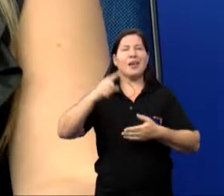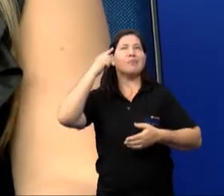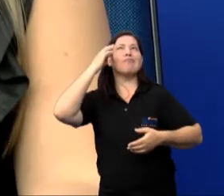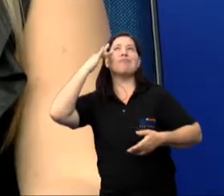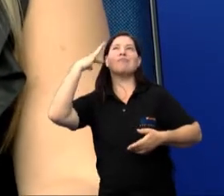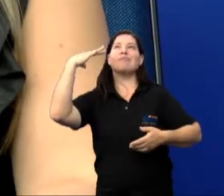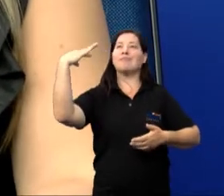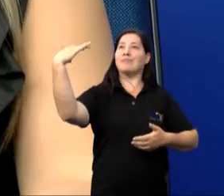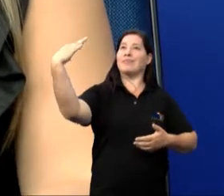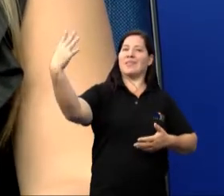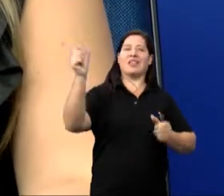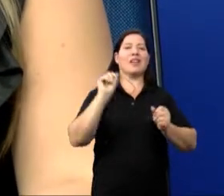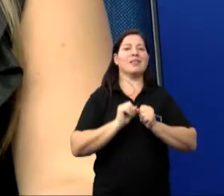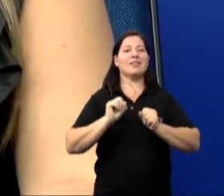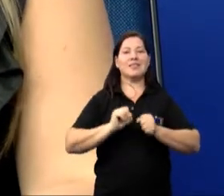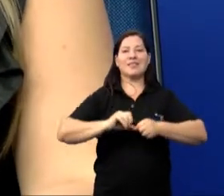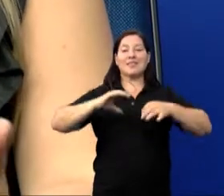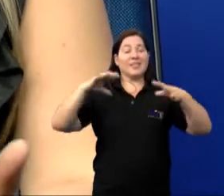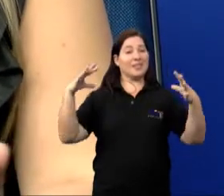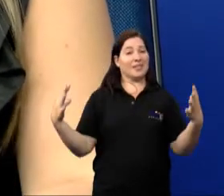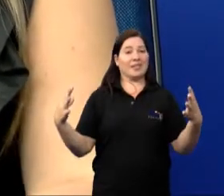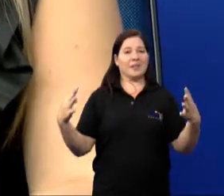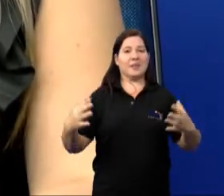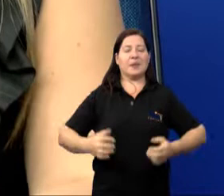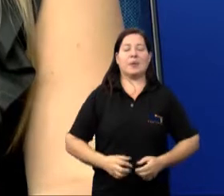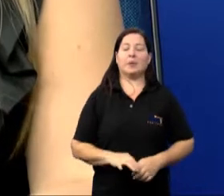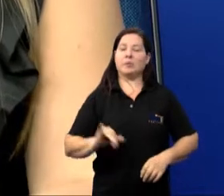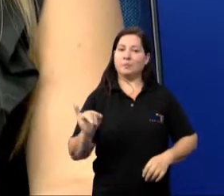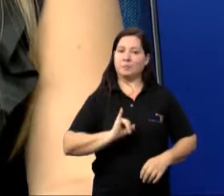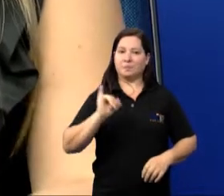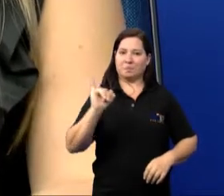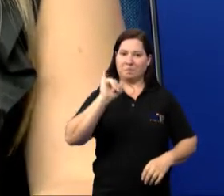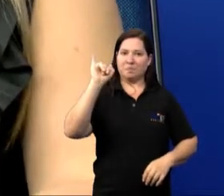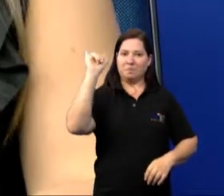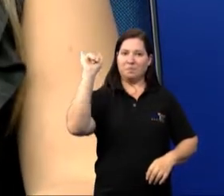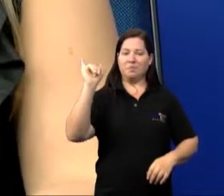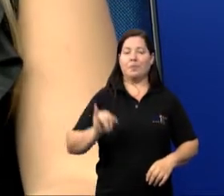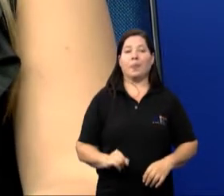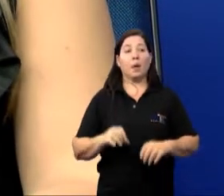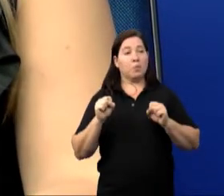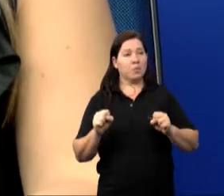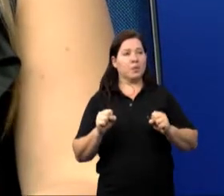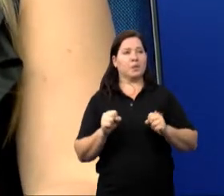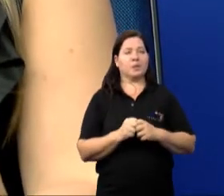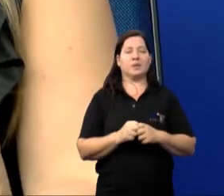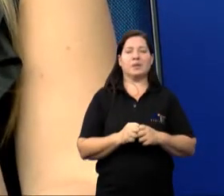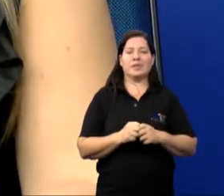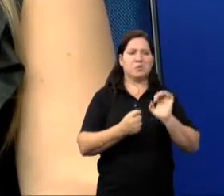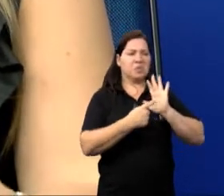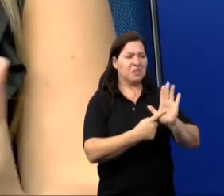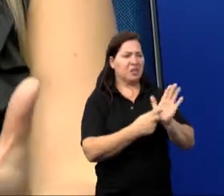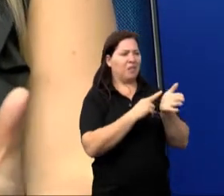desenhando, ela está criando, recriando. Eu posso mostrar para ela um trabalho bem bacana do Monet, por exemplo, e a